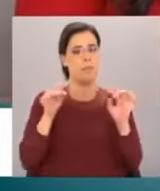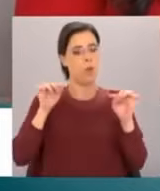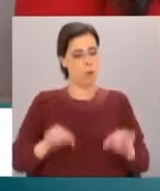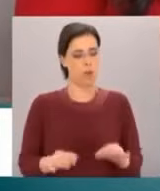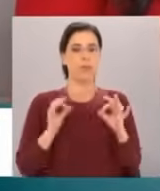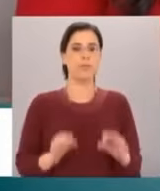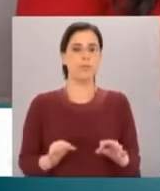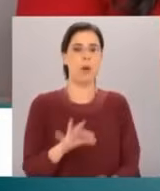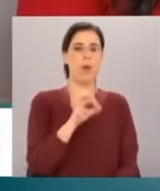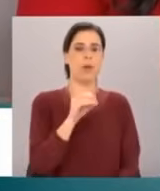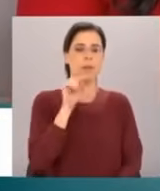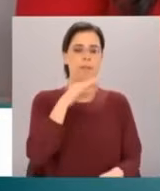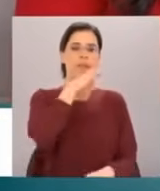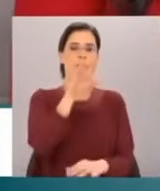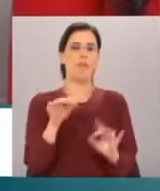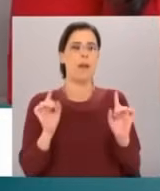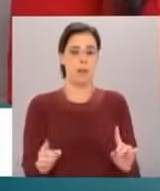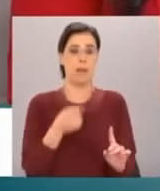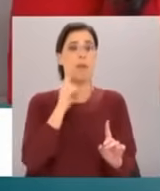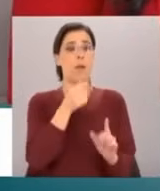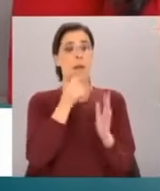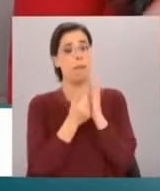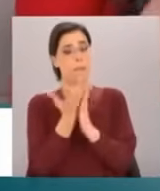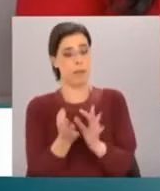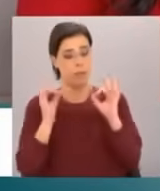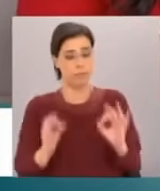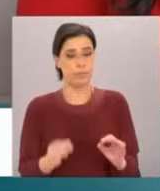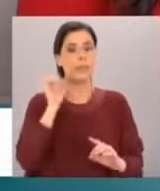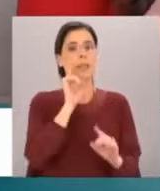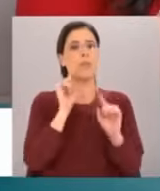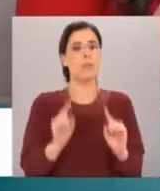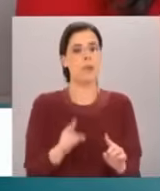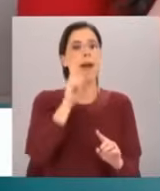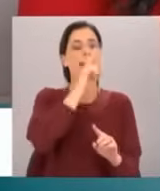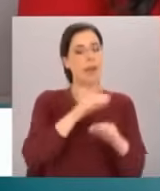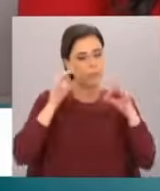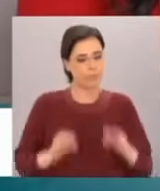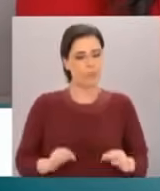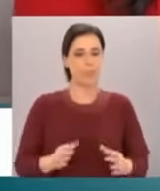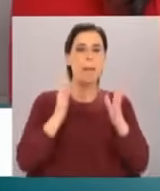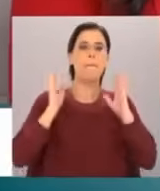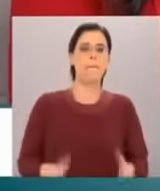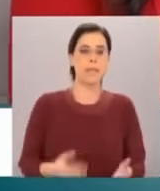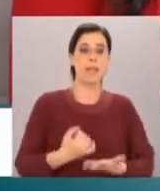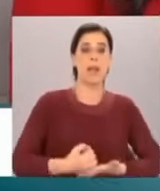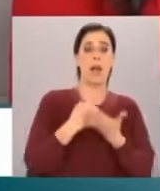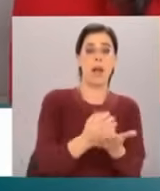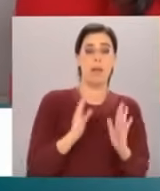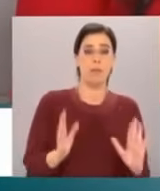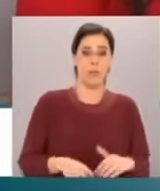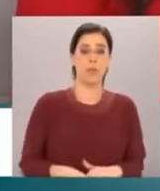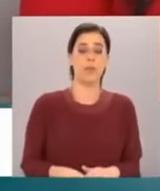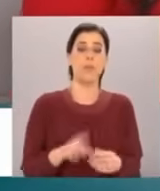está hoje a chegar a mais de 800 mil famílias e vamos temos a falar uma medida socialmente muito relevante para quem efetivamente precisa ter esse tipo de pois